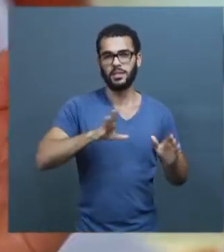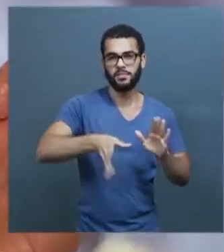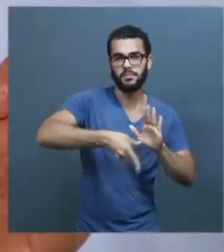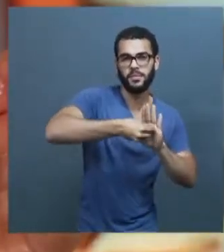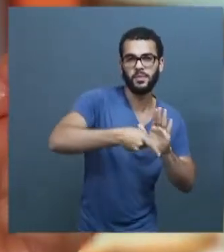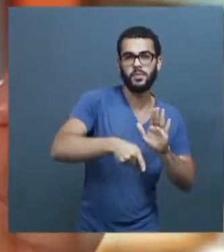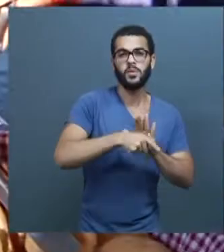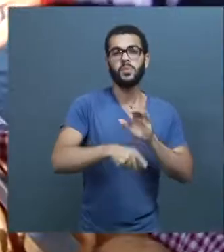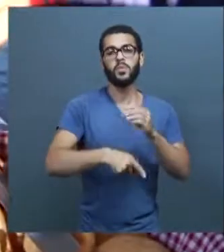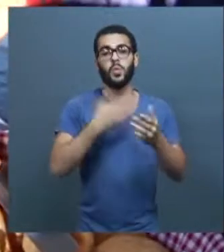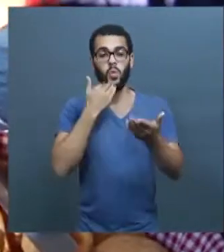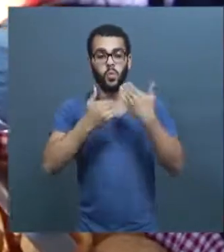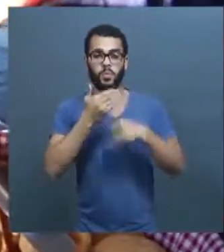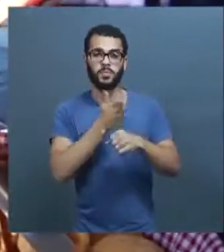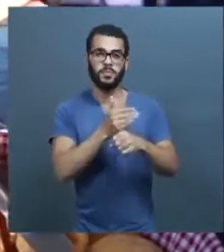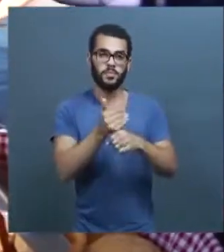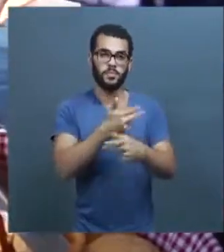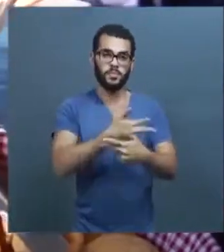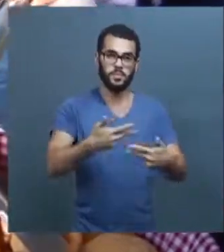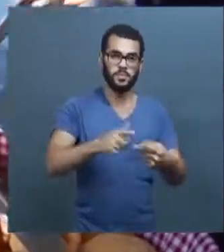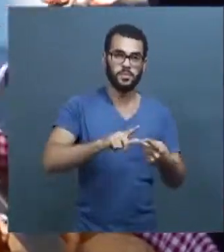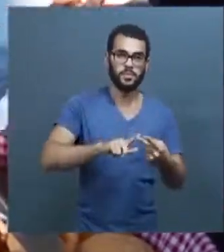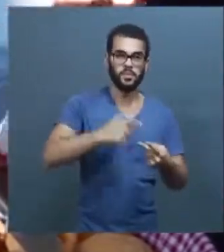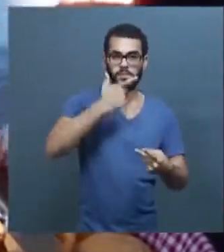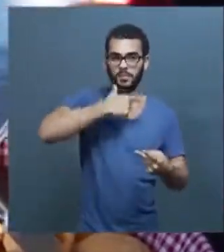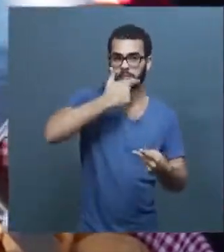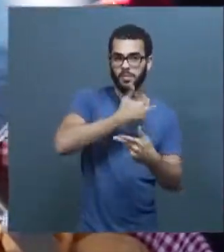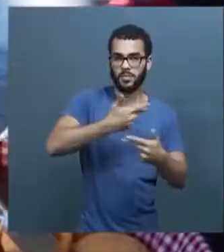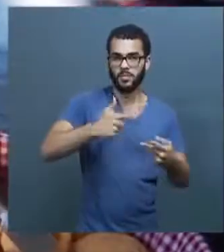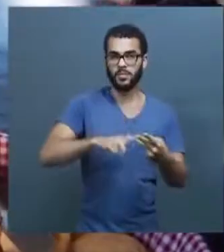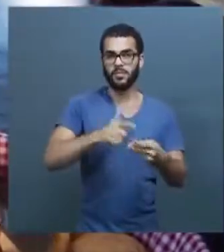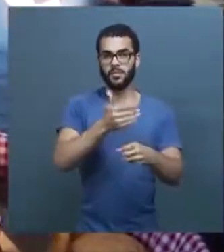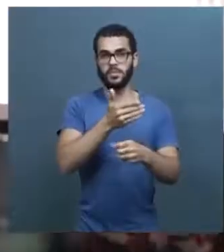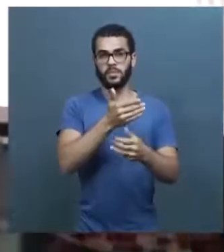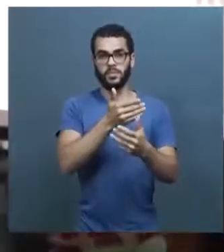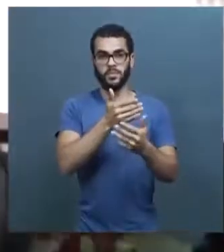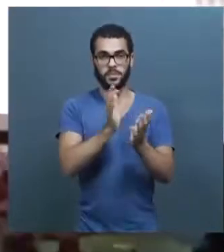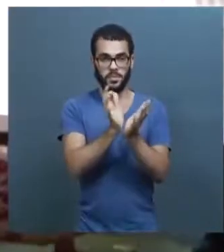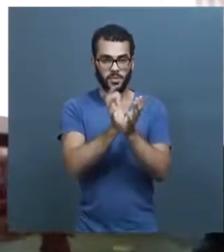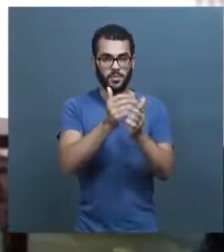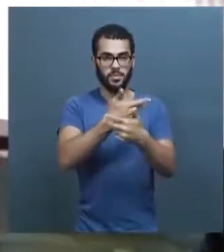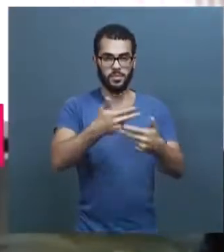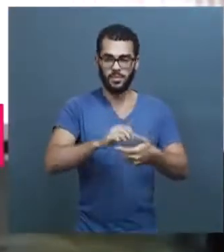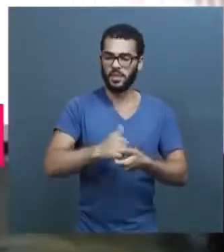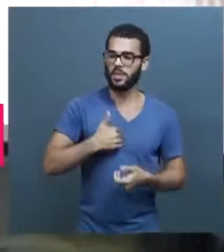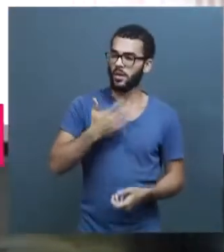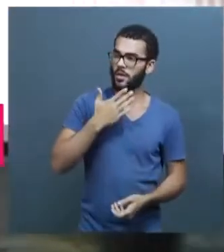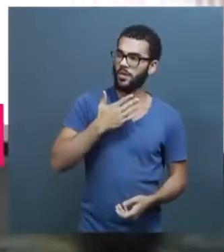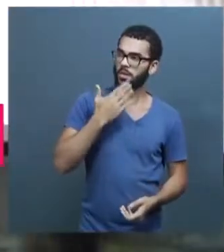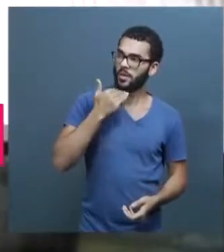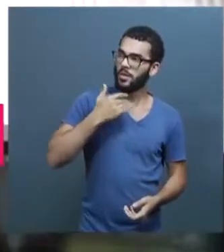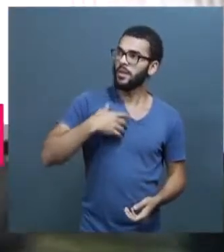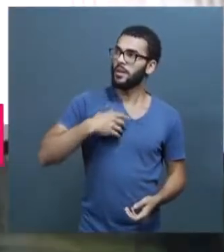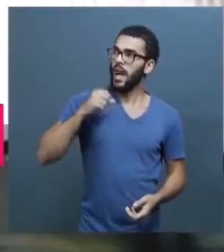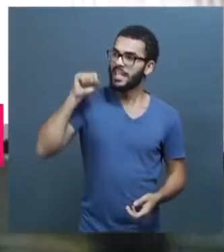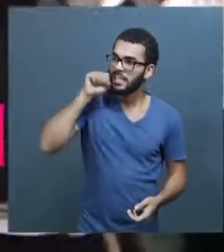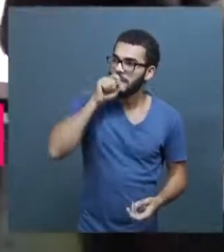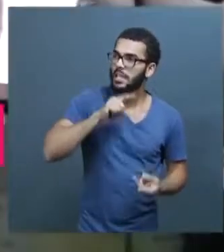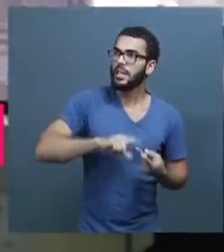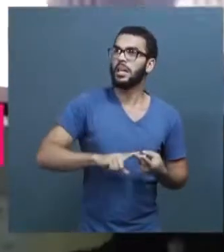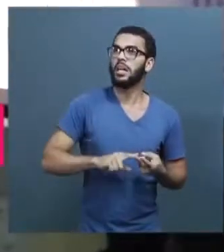e verduras. Para quem come de tudo, isso não vai ser um problema. Cenoura,